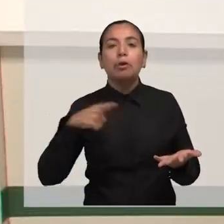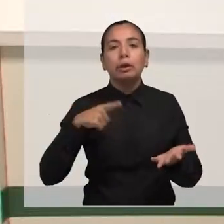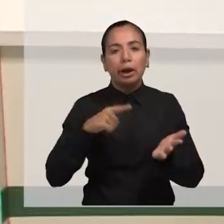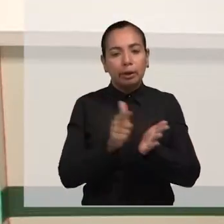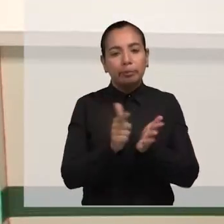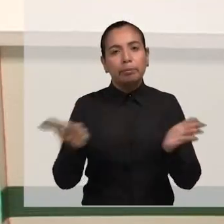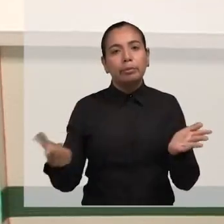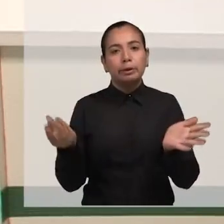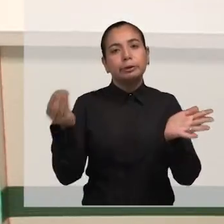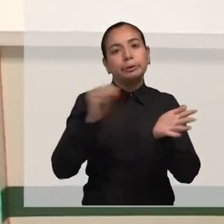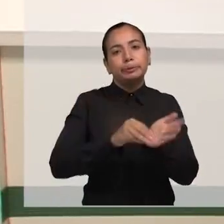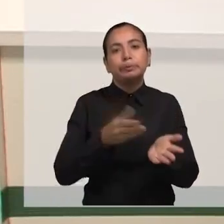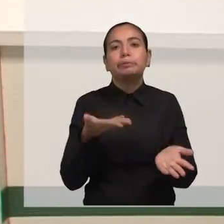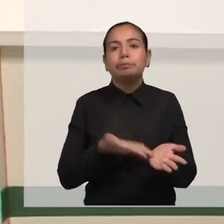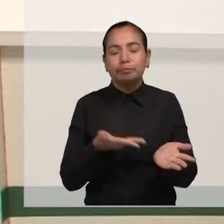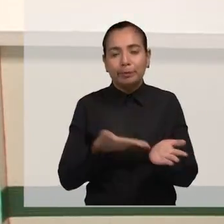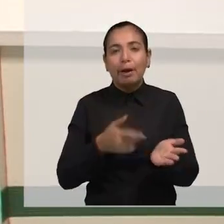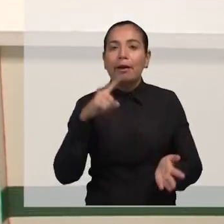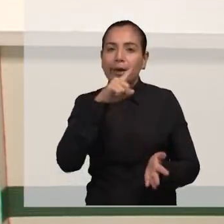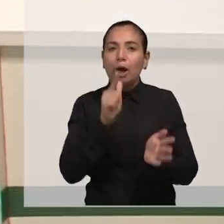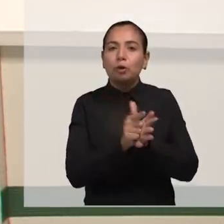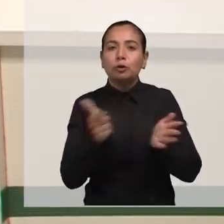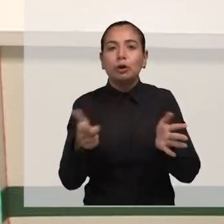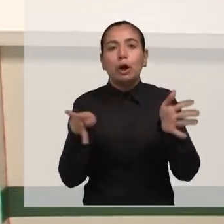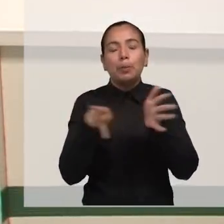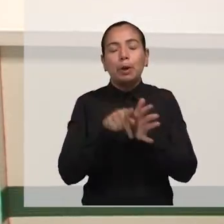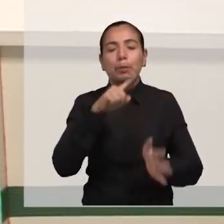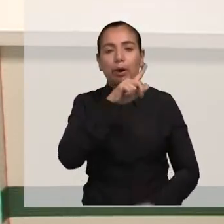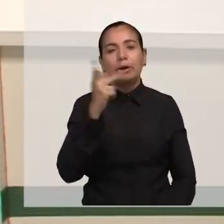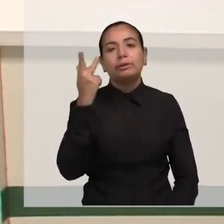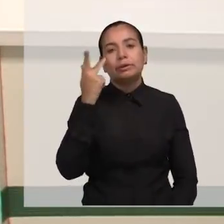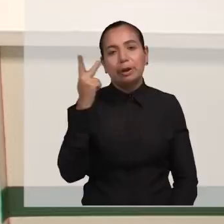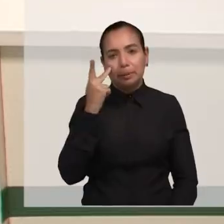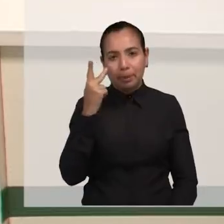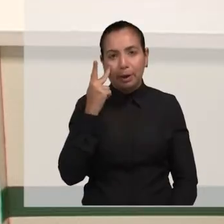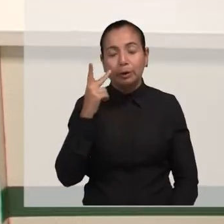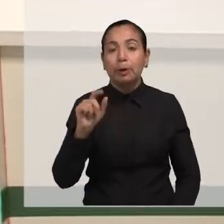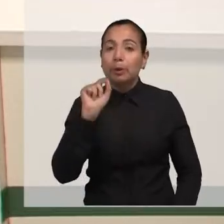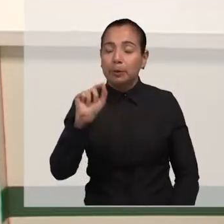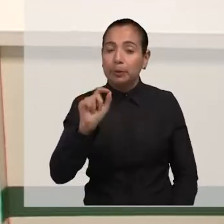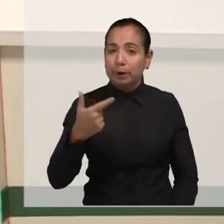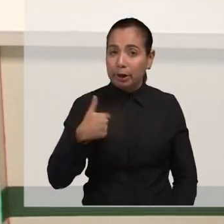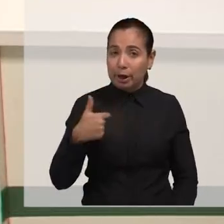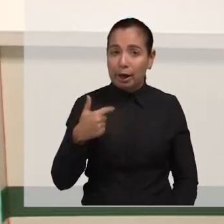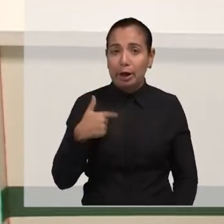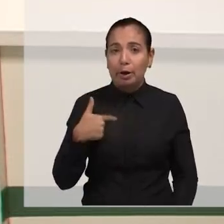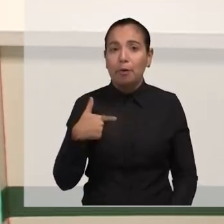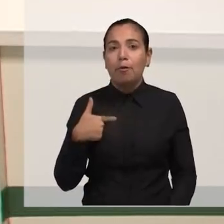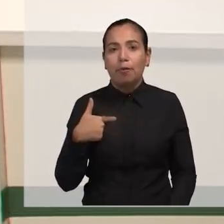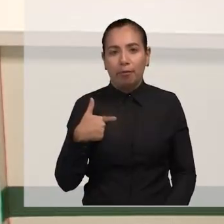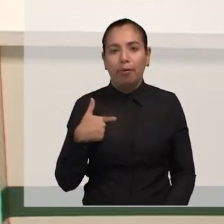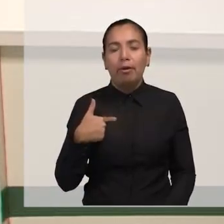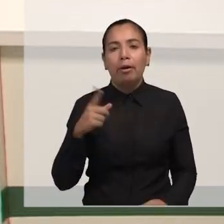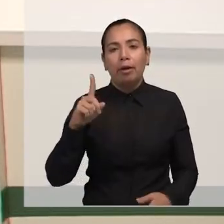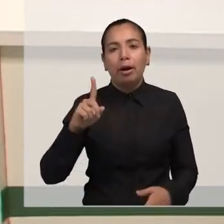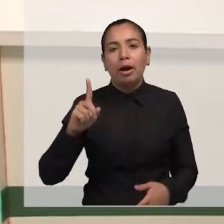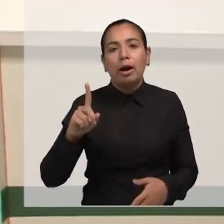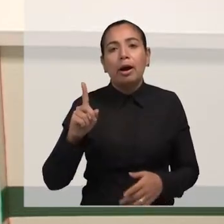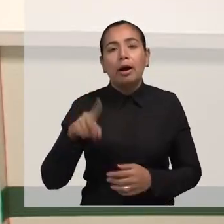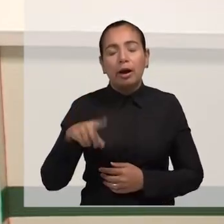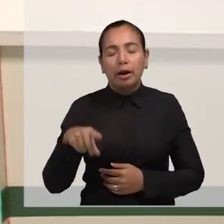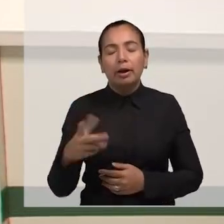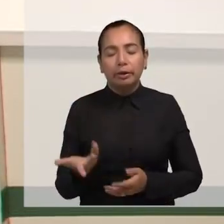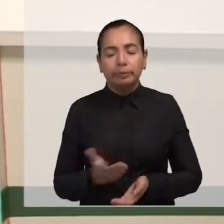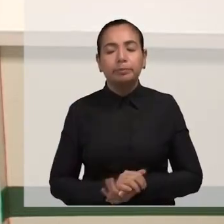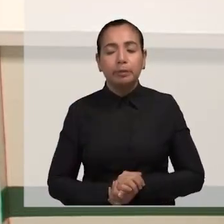página da Folha de São Paulo, de novo. Sou antagonista ao Lula e contra o candidato do PT, afirmou Ciro em